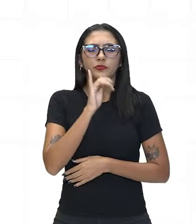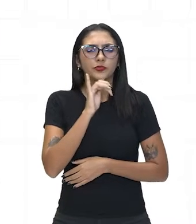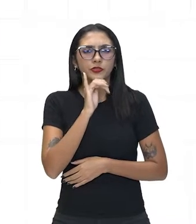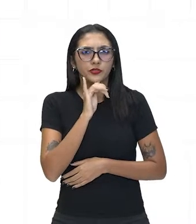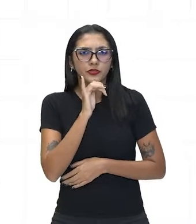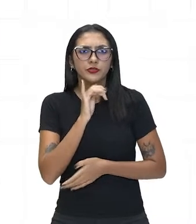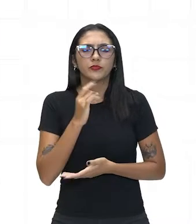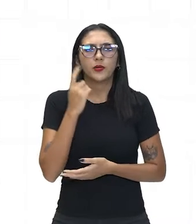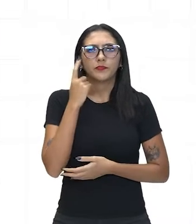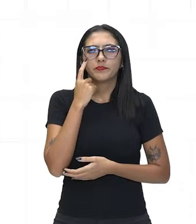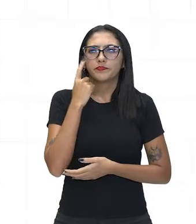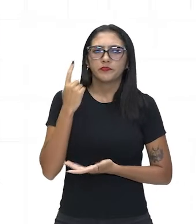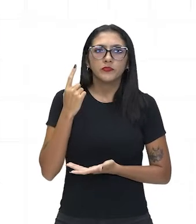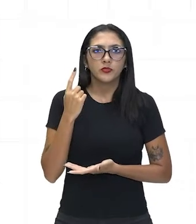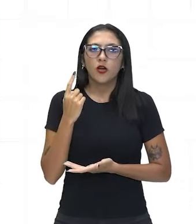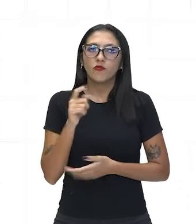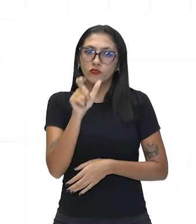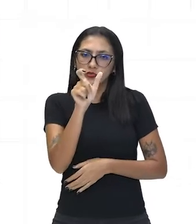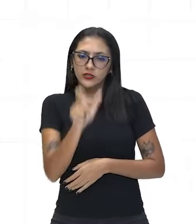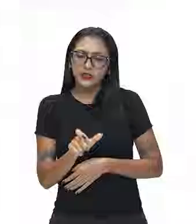onde você se encontre,